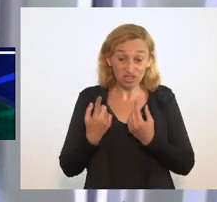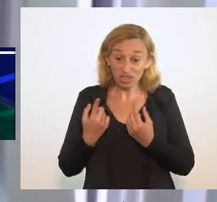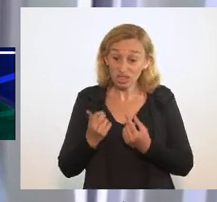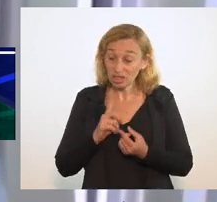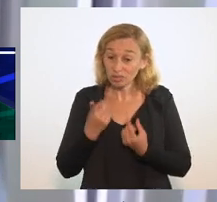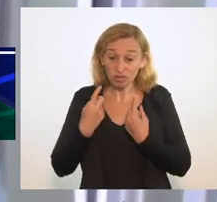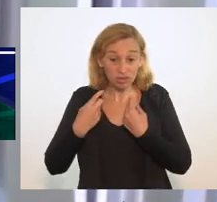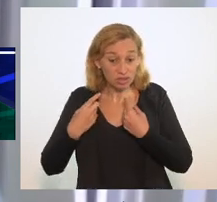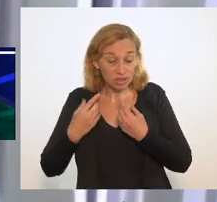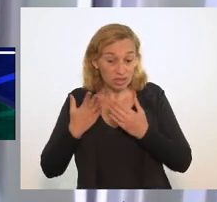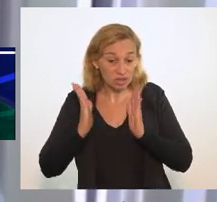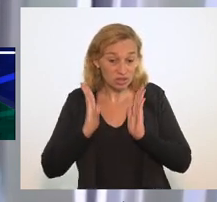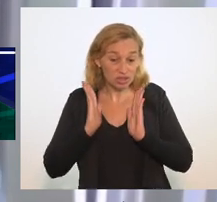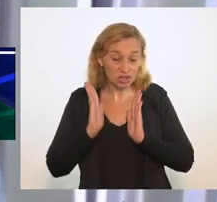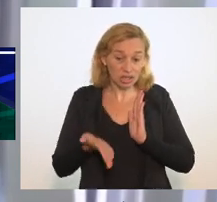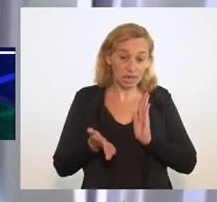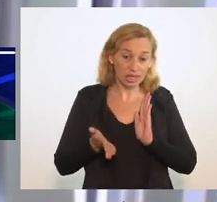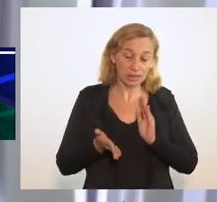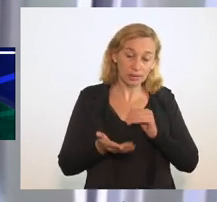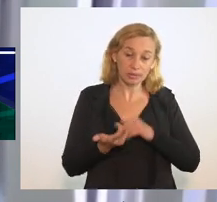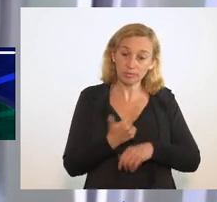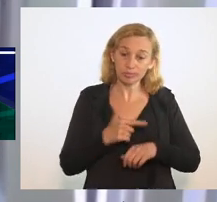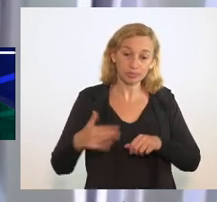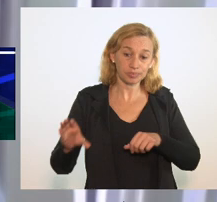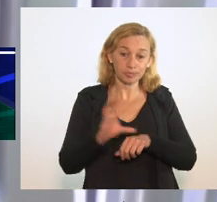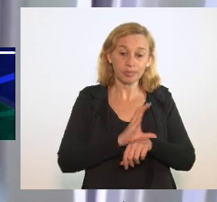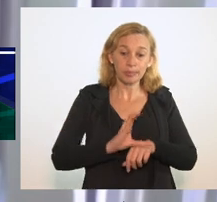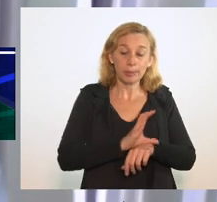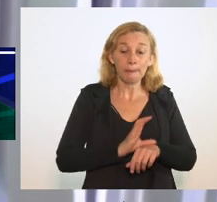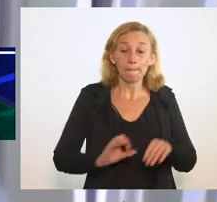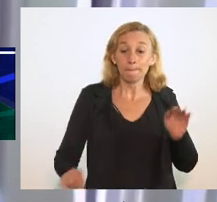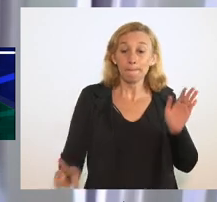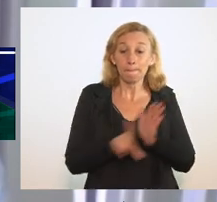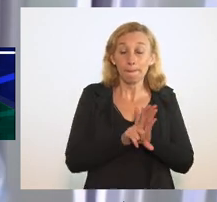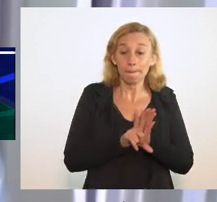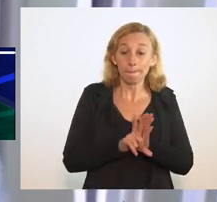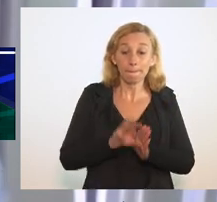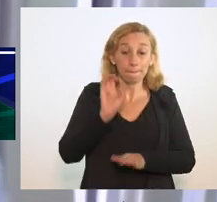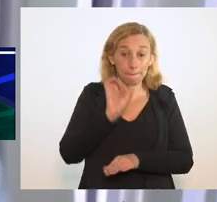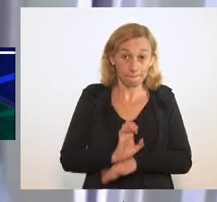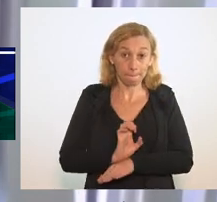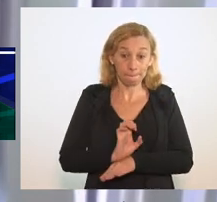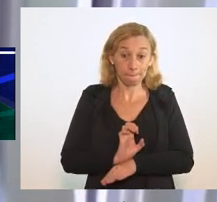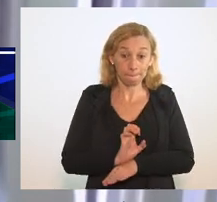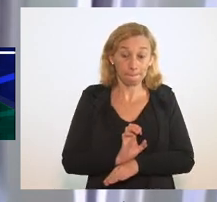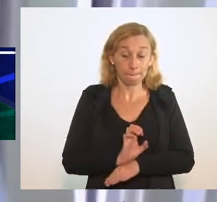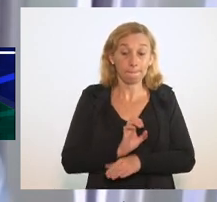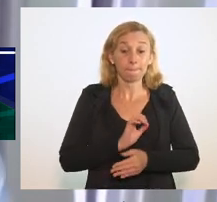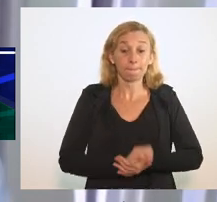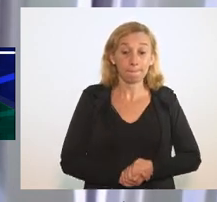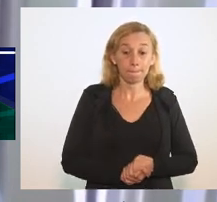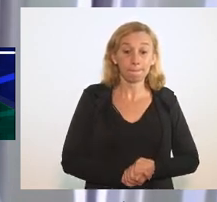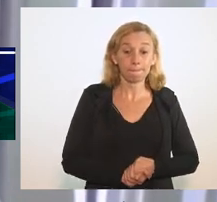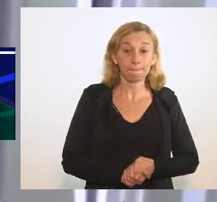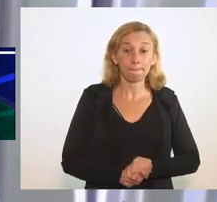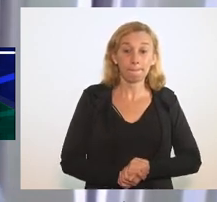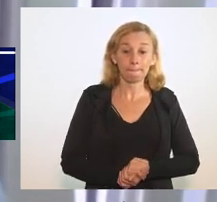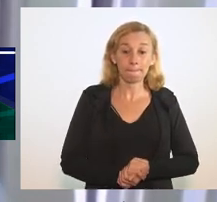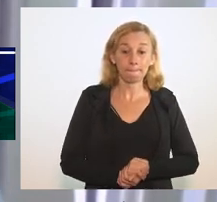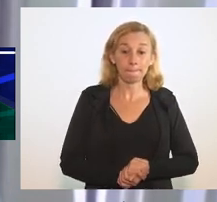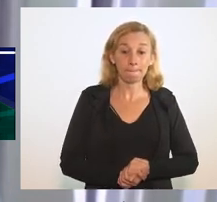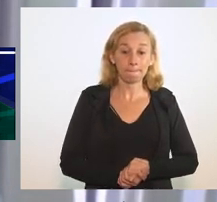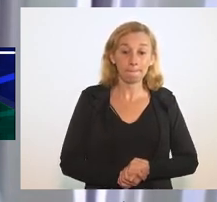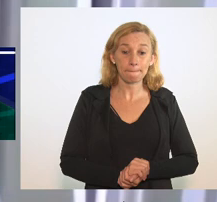inconstitucionalidade para tornar sem efeito uma lei estadual, mencionada pelo deputado Luiz Paulo, uma lei estadual